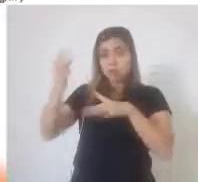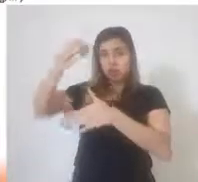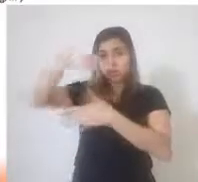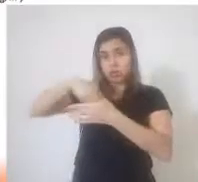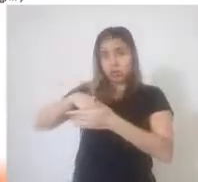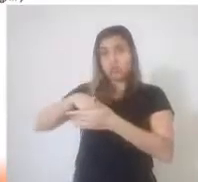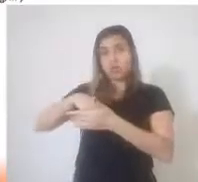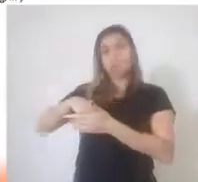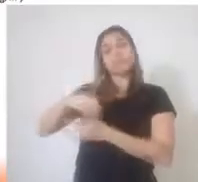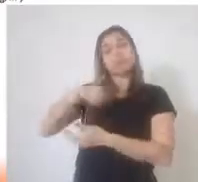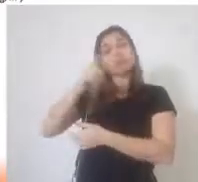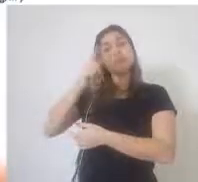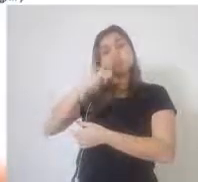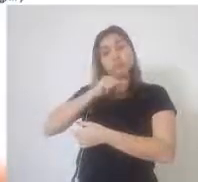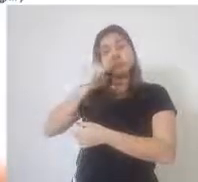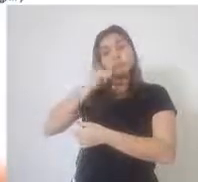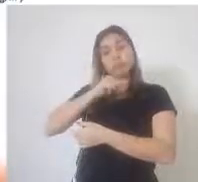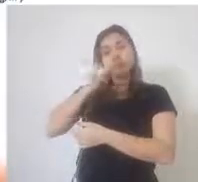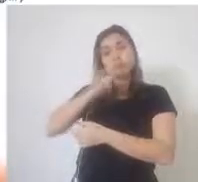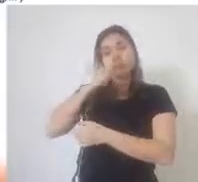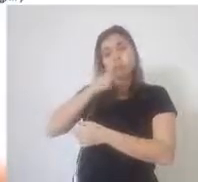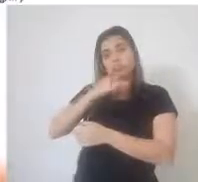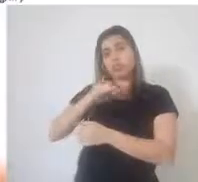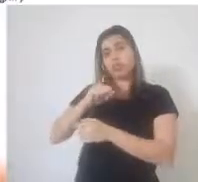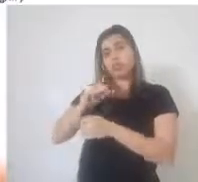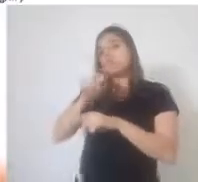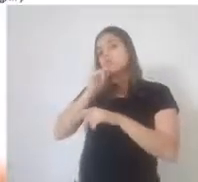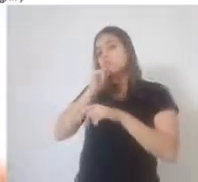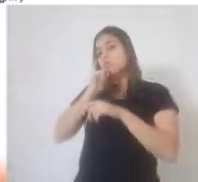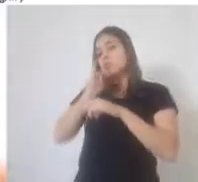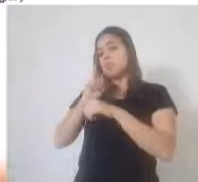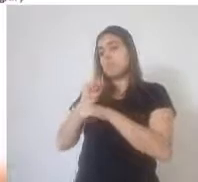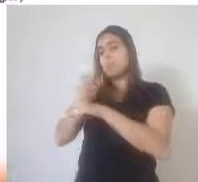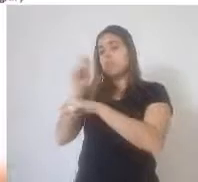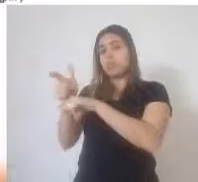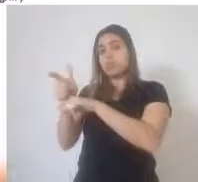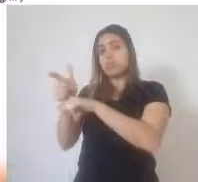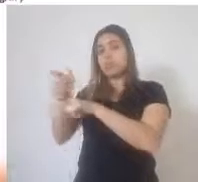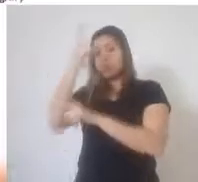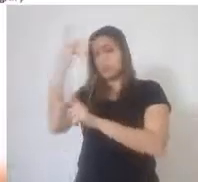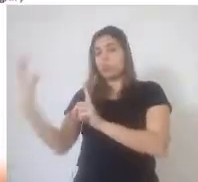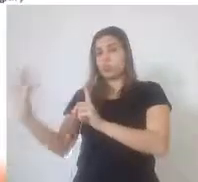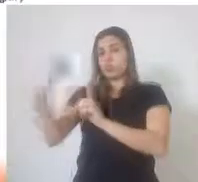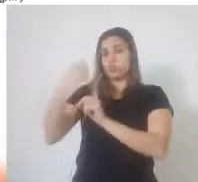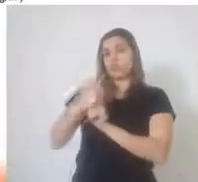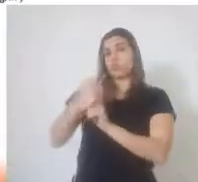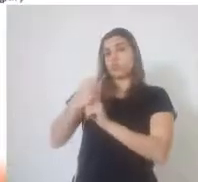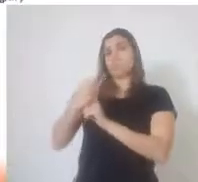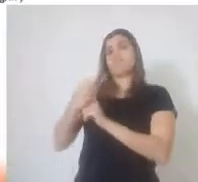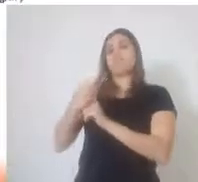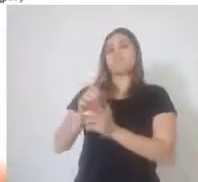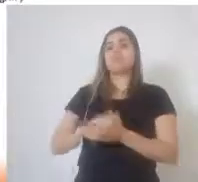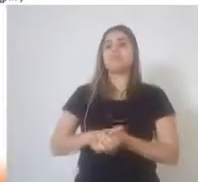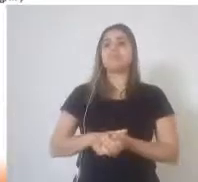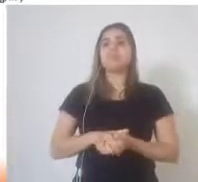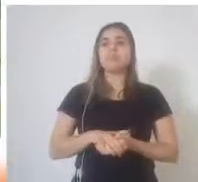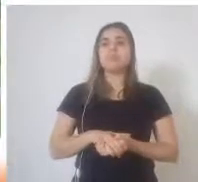biomassa, ó, 4 gramas por metro quadrado, menor do que o seu consumidor, né, 20 gramas por metro quadrado.